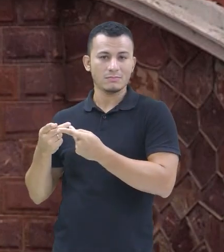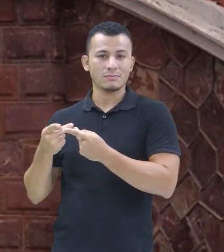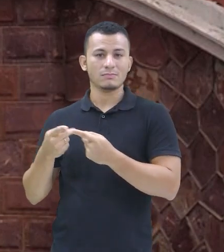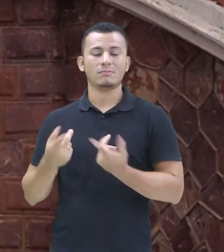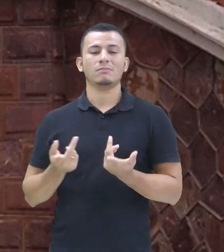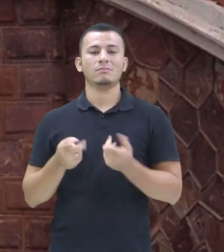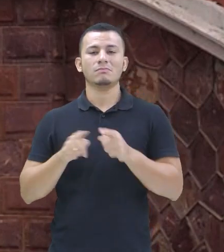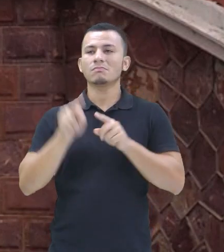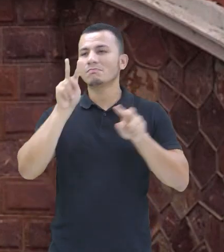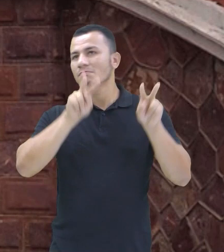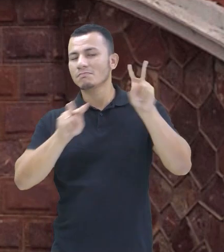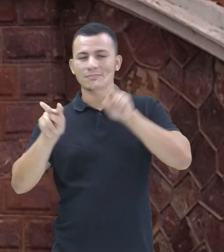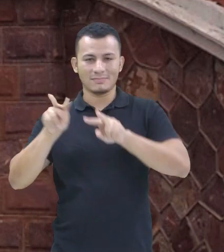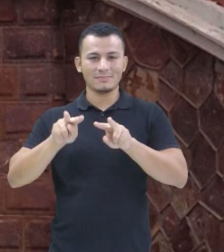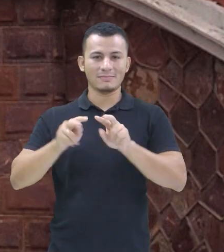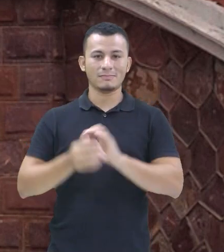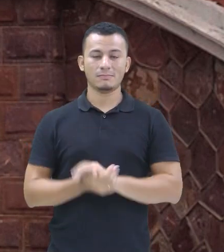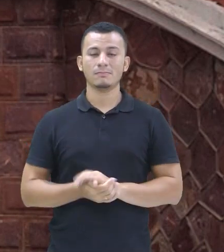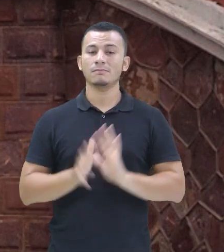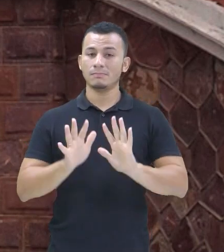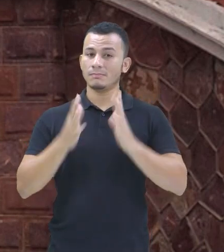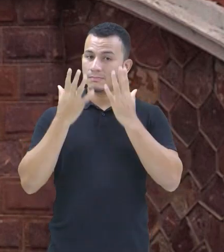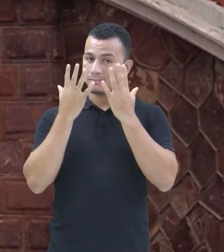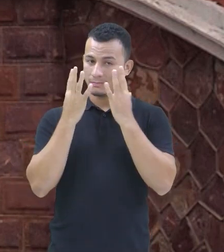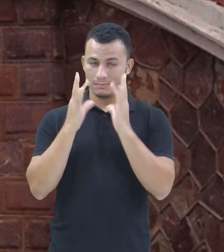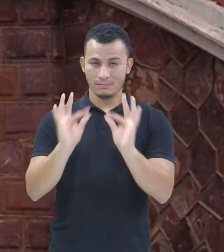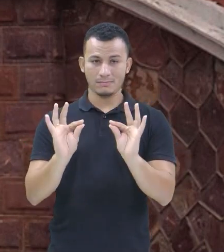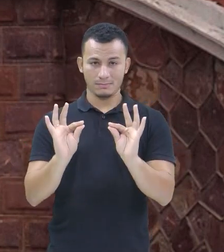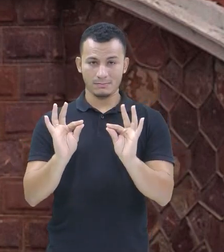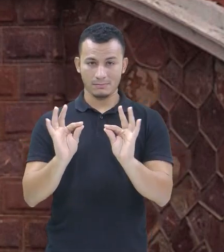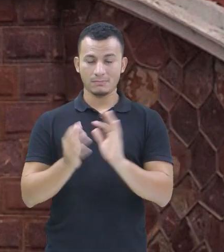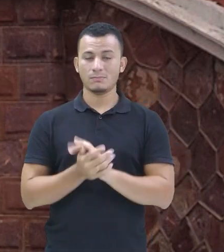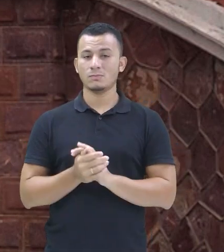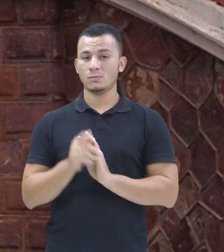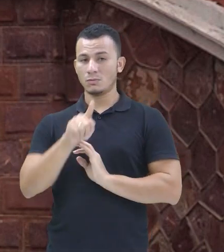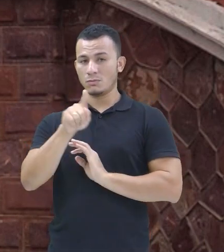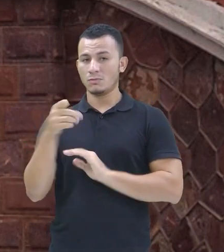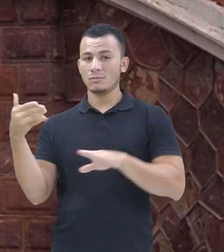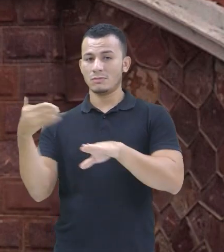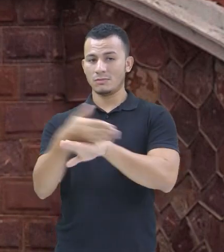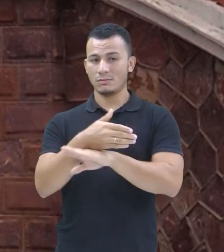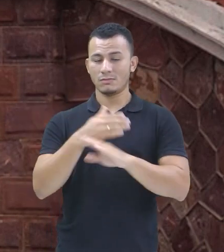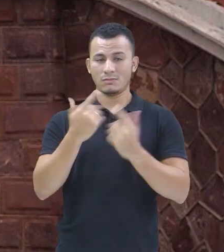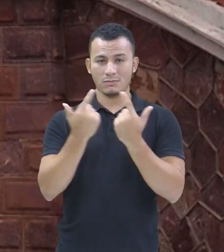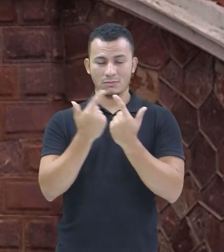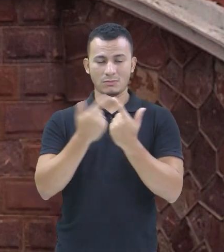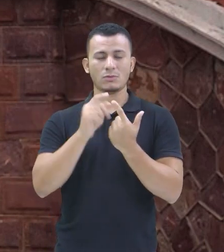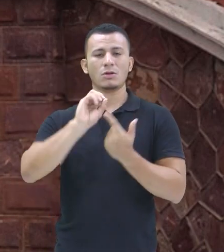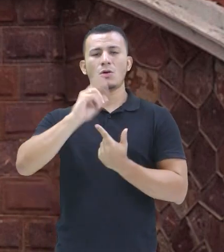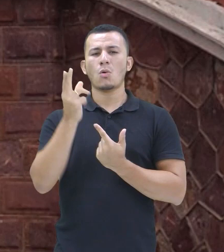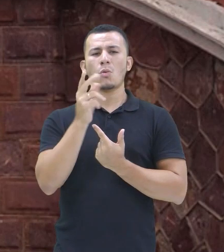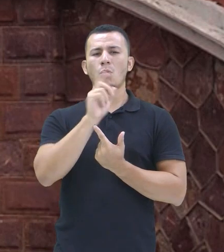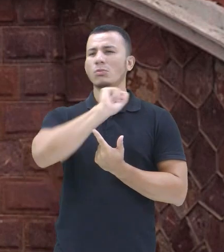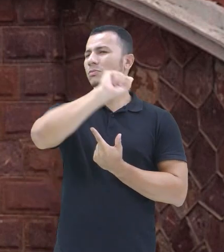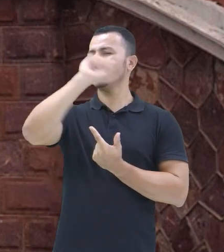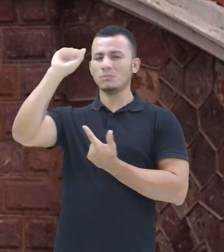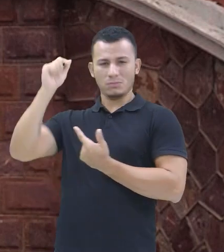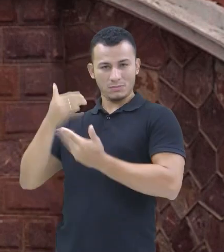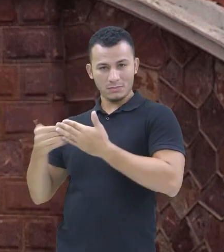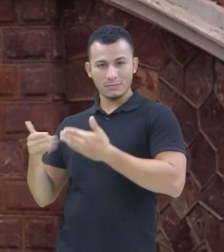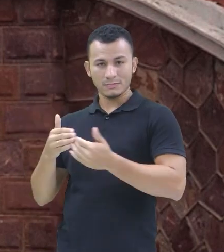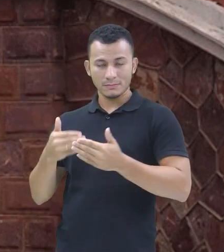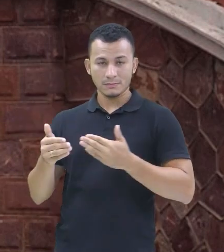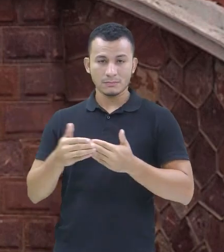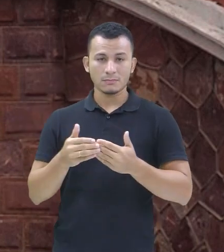estar prestigiando. Mas atenção, criança, para você ir aqui no Teatro Amazonas ou em qualquer outro ponto turístico da cidade